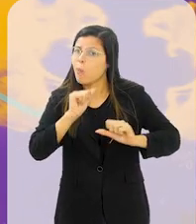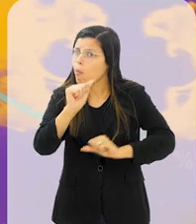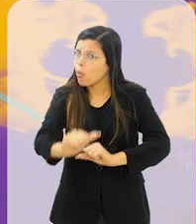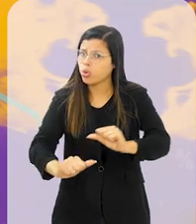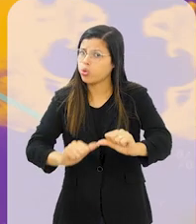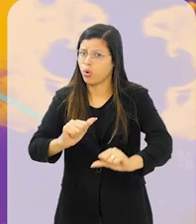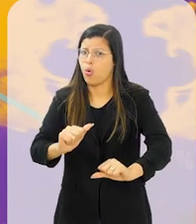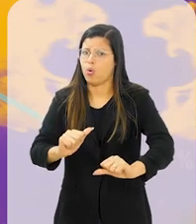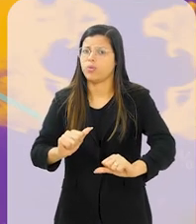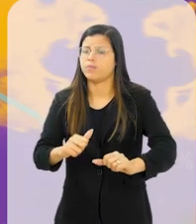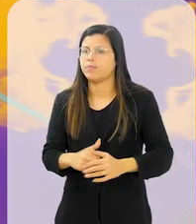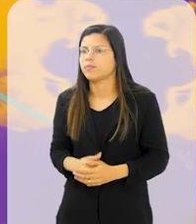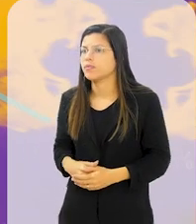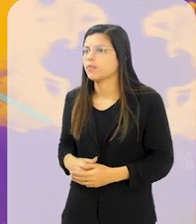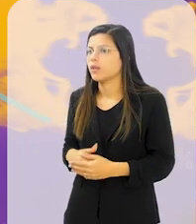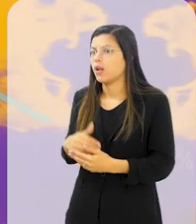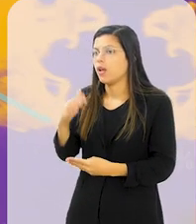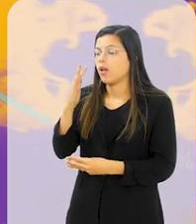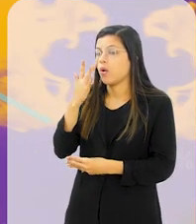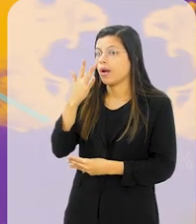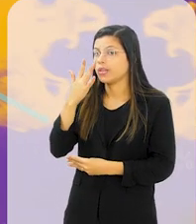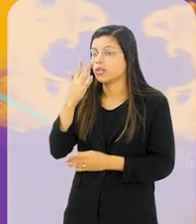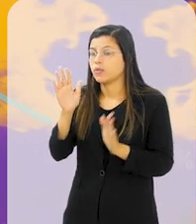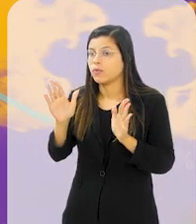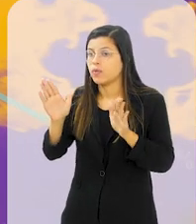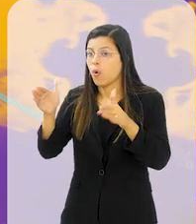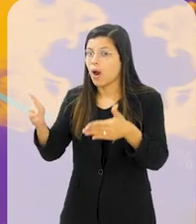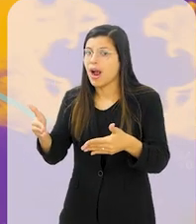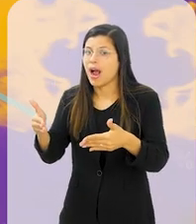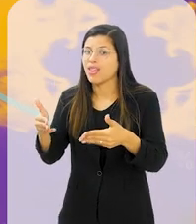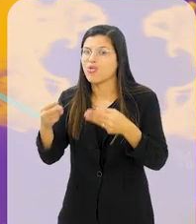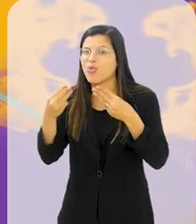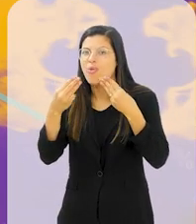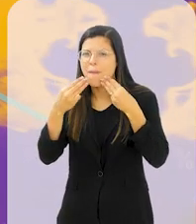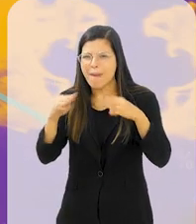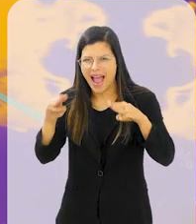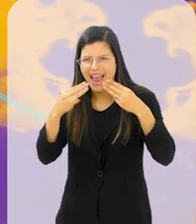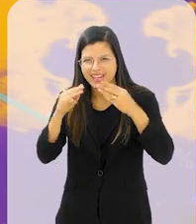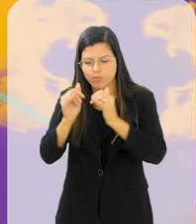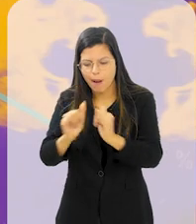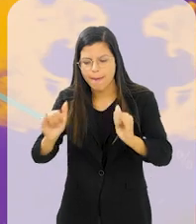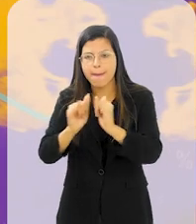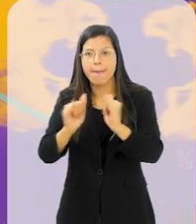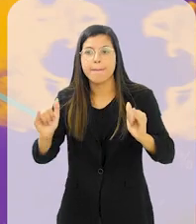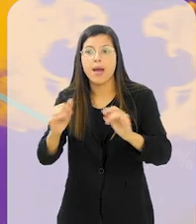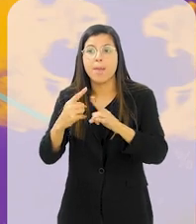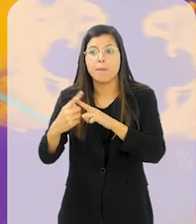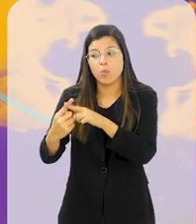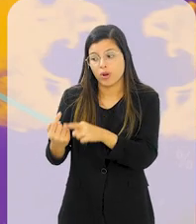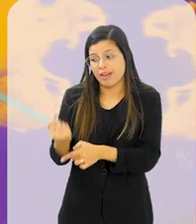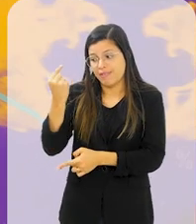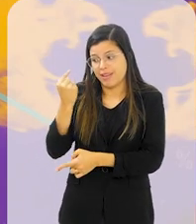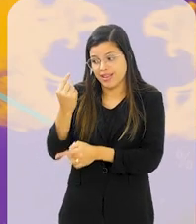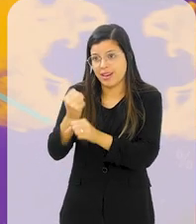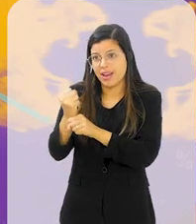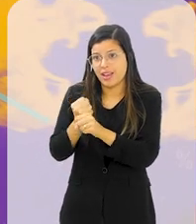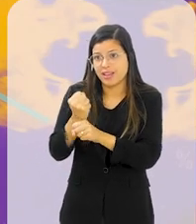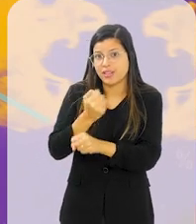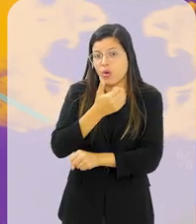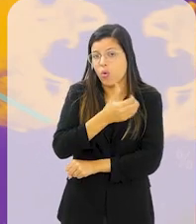Copa... O jogo mudou. Eu acho que eles estão mais focados no marketing. Porque naquela época de 94 já tinha